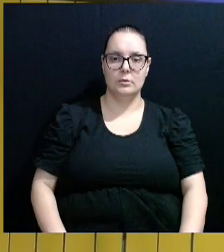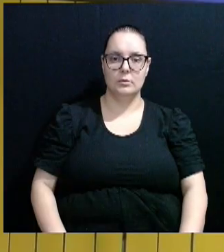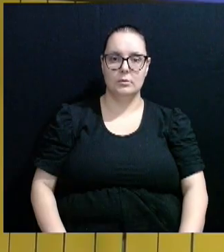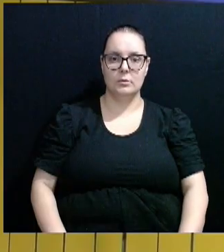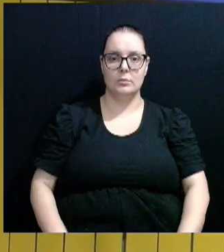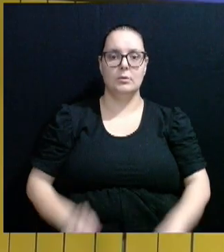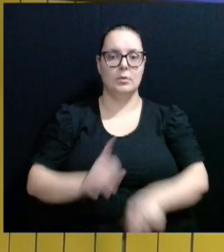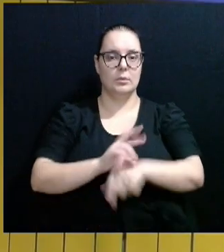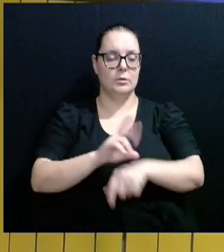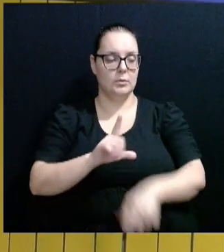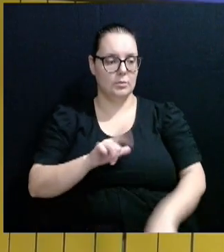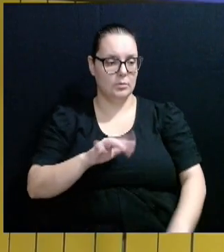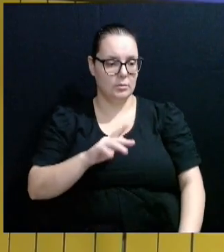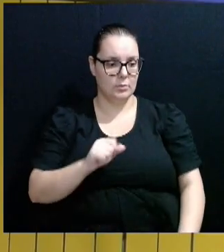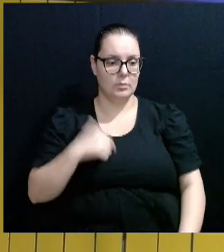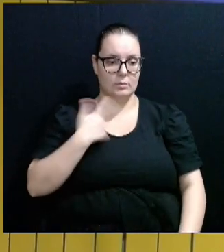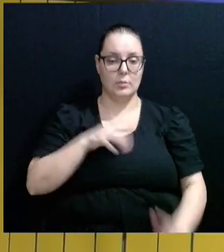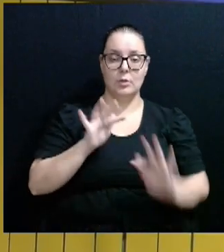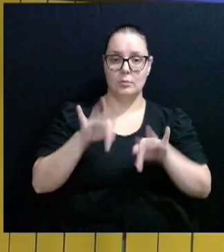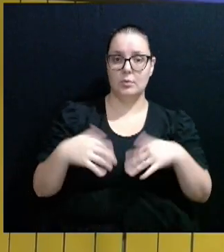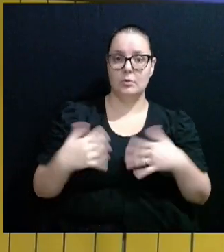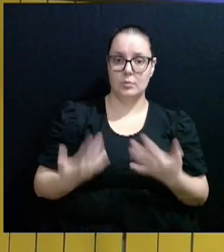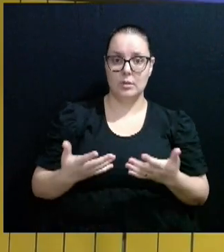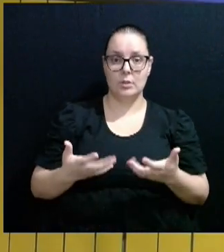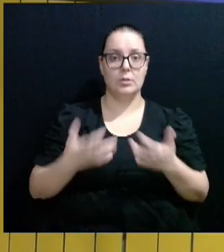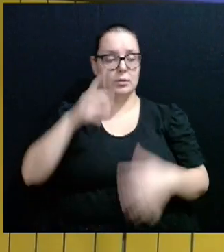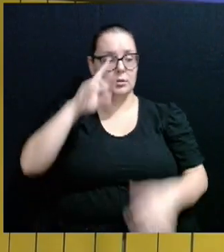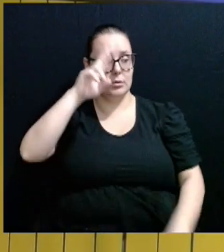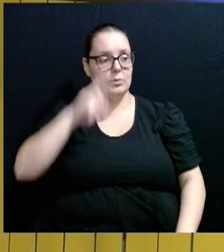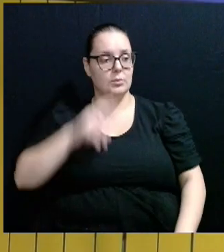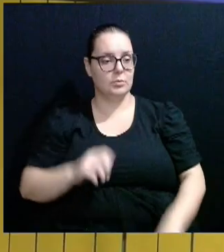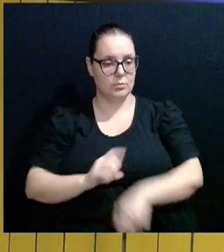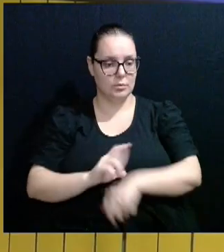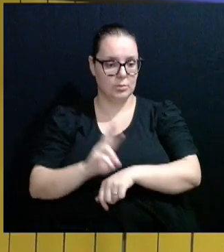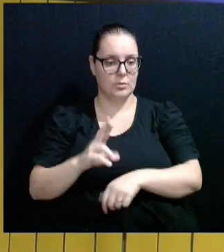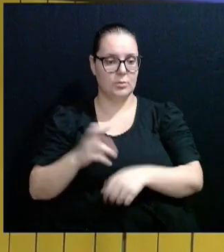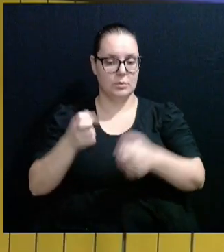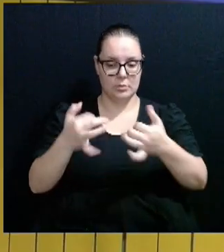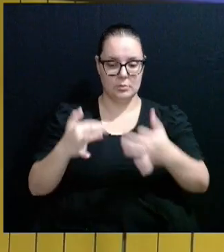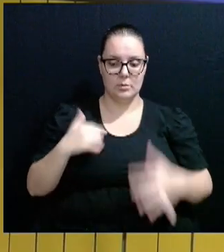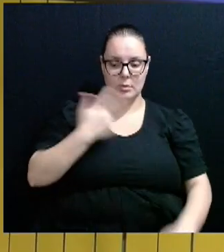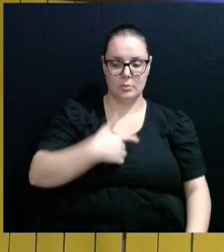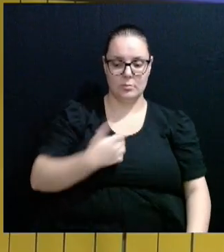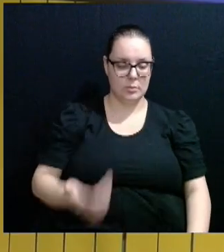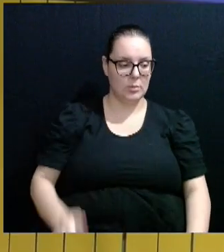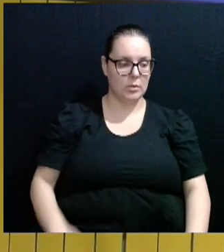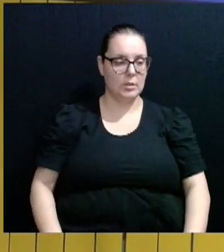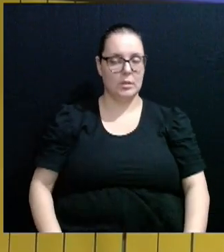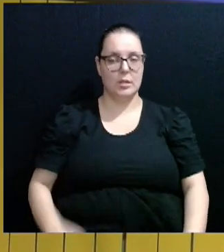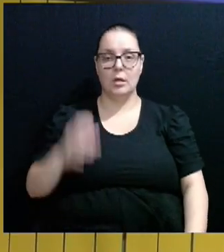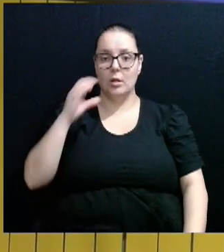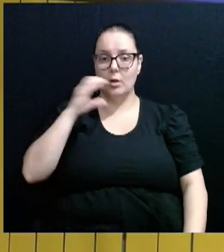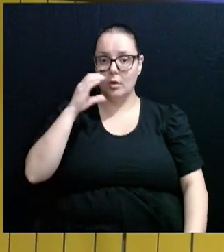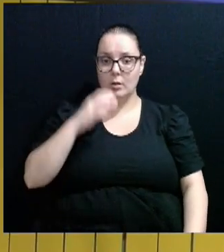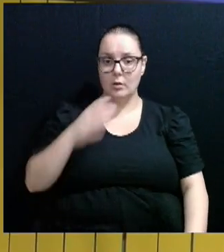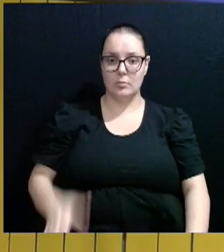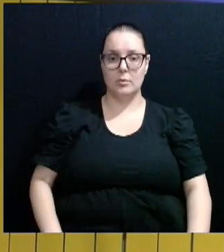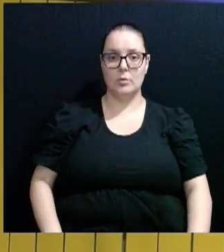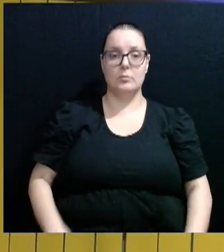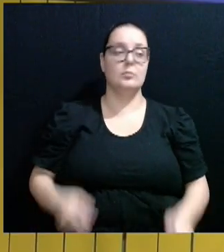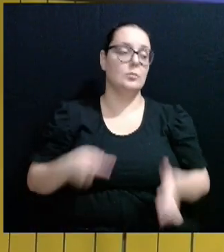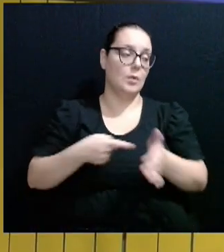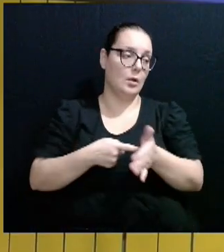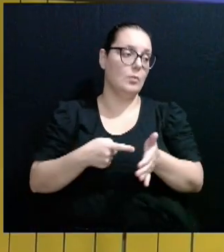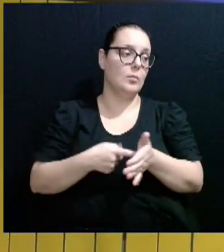Doutor Lucas, agora para a gente encerrar, gostaria que o doutor explicasse para a gente rapidamente sobre denúncia,